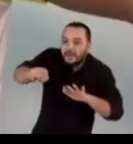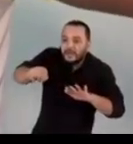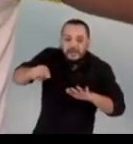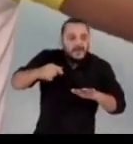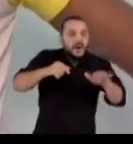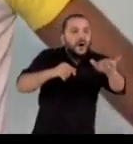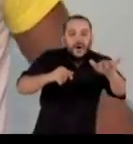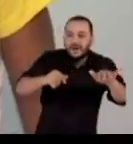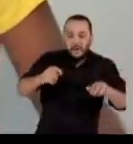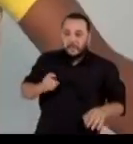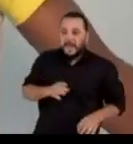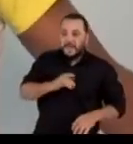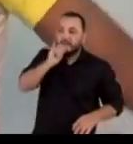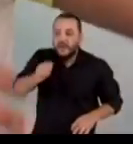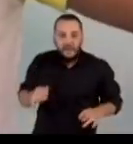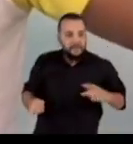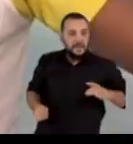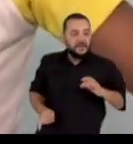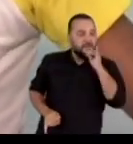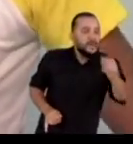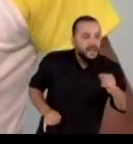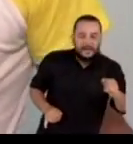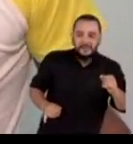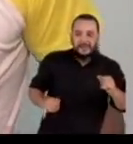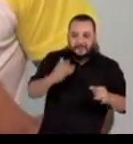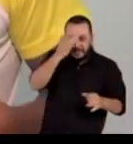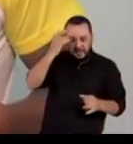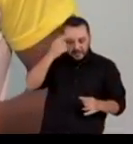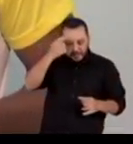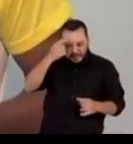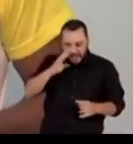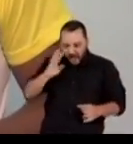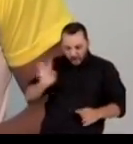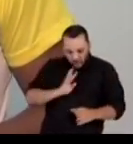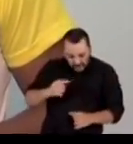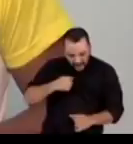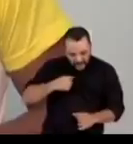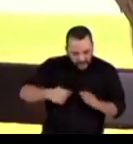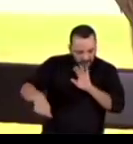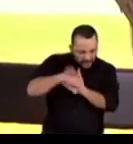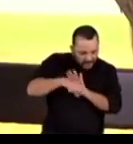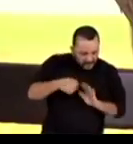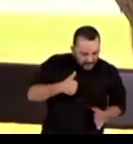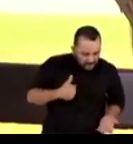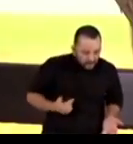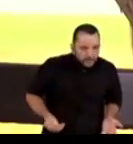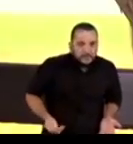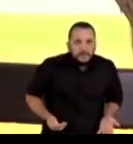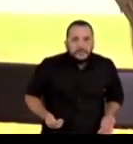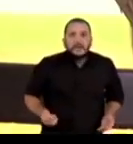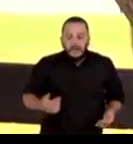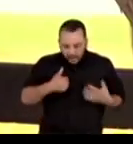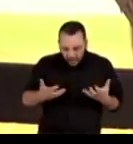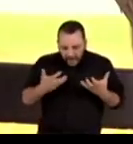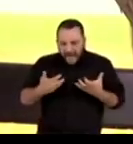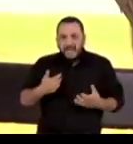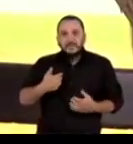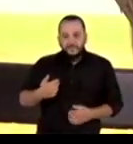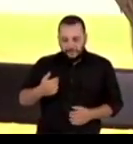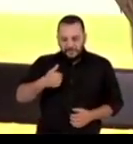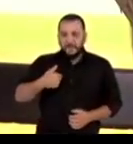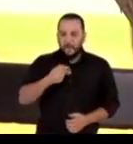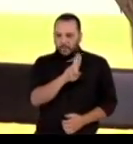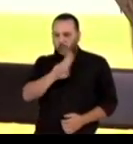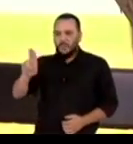pessoa assim com uma bolsa aberta e falava, olha, sua bolsa está aberta, agora eu tenho medo de ser julgado por uma coisa que eu não fiz. Eu quero que o meu nome seja limpo,